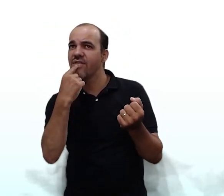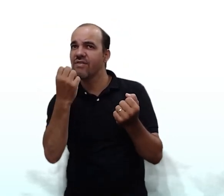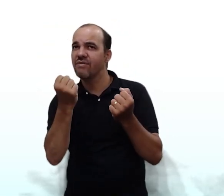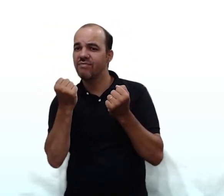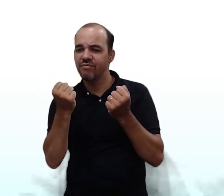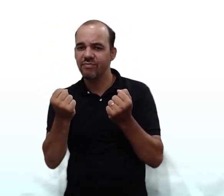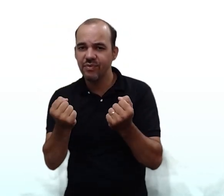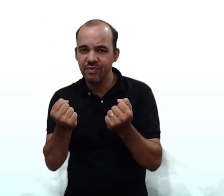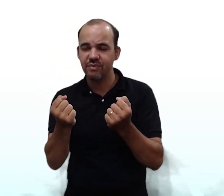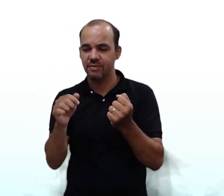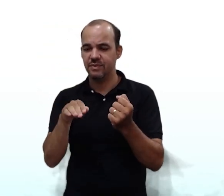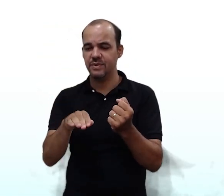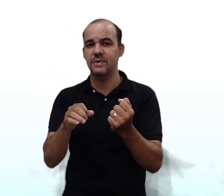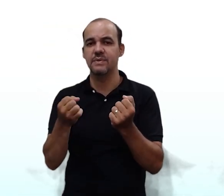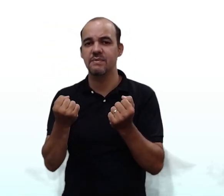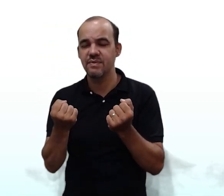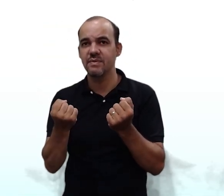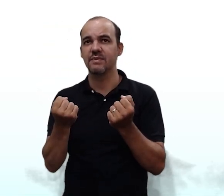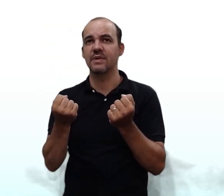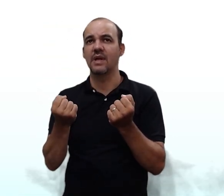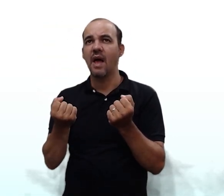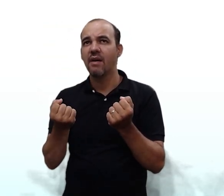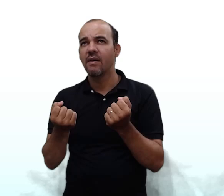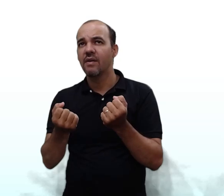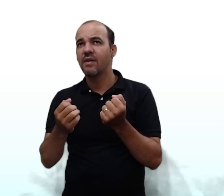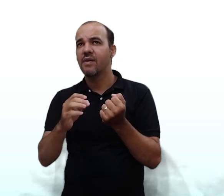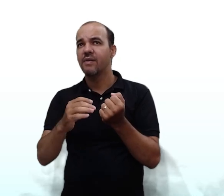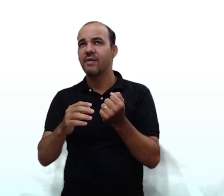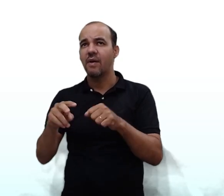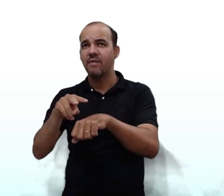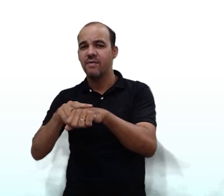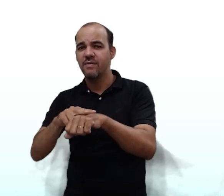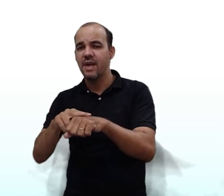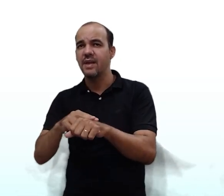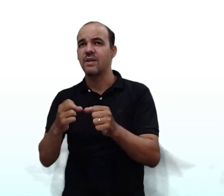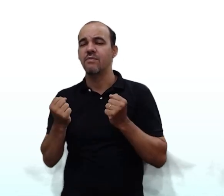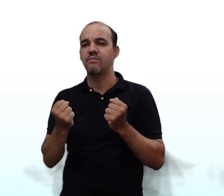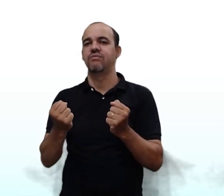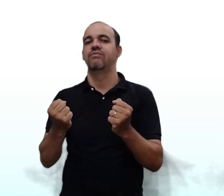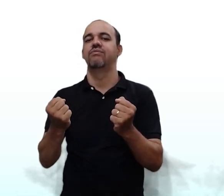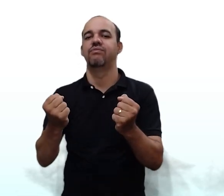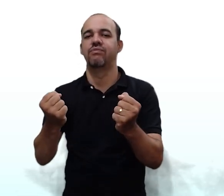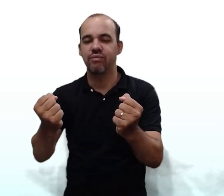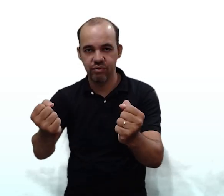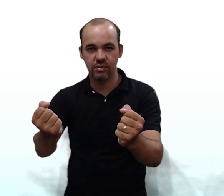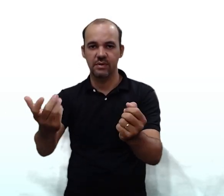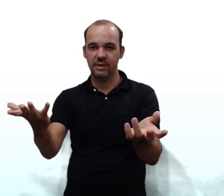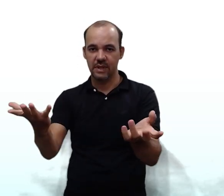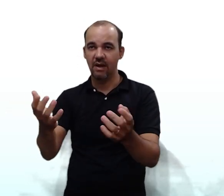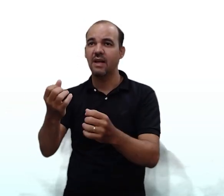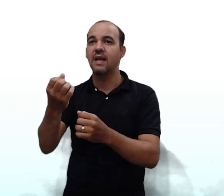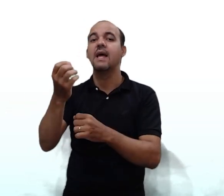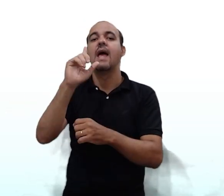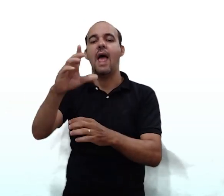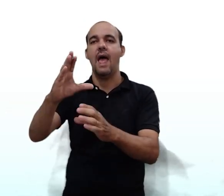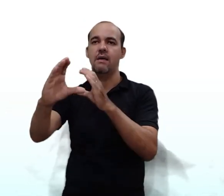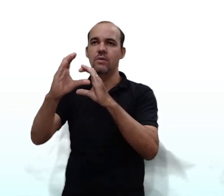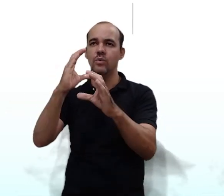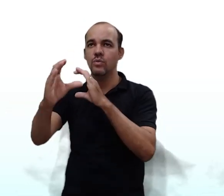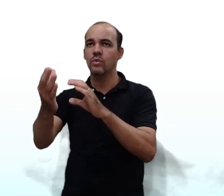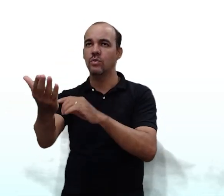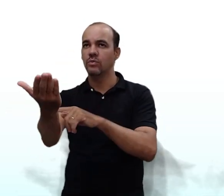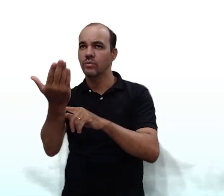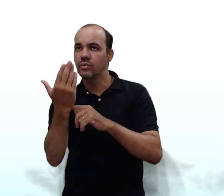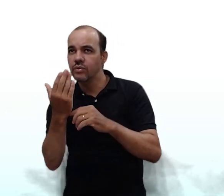está vermelho, eu paro o meu carro. Quando eu vejo que ele está verde, eu sigo em frente, eu ando. Então, aquilo ali é texto porque está me